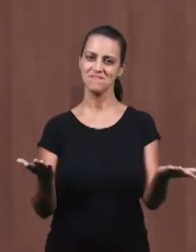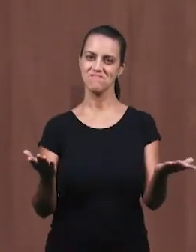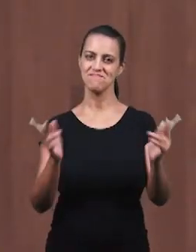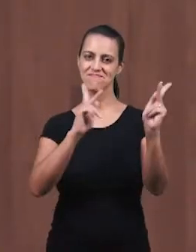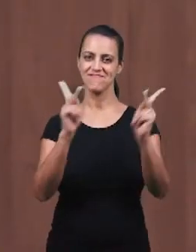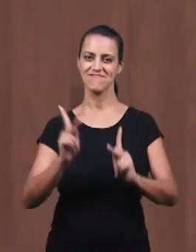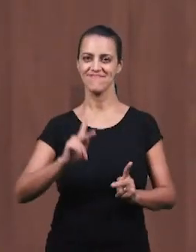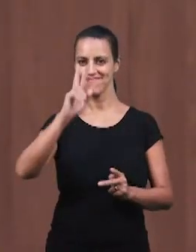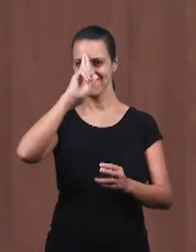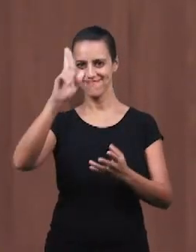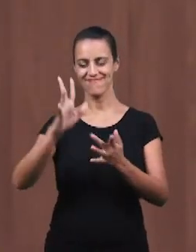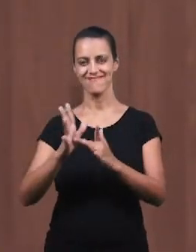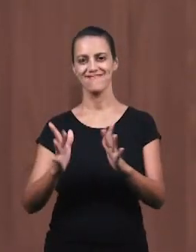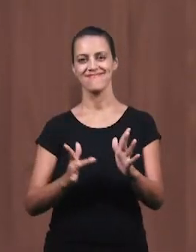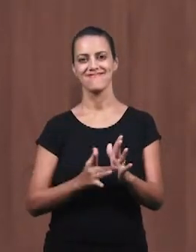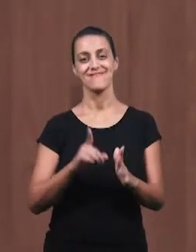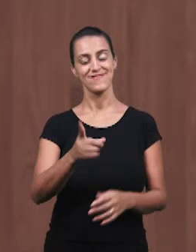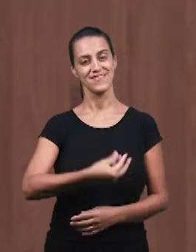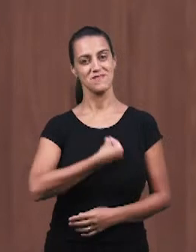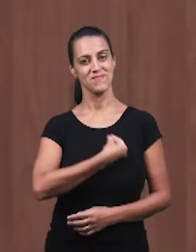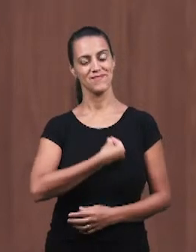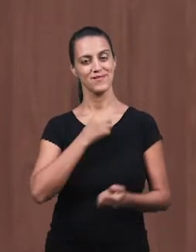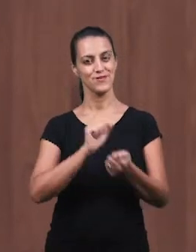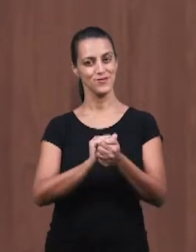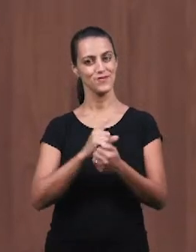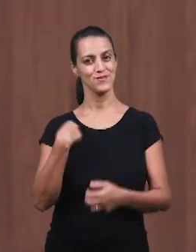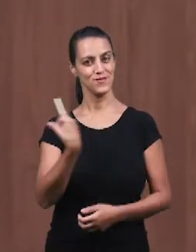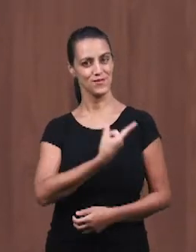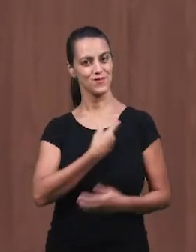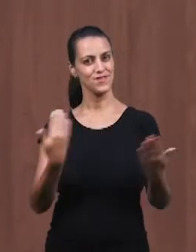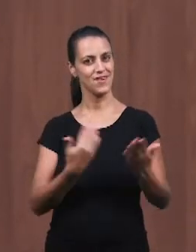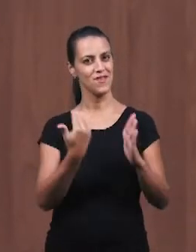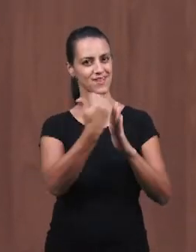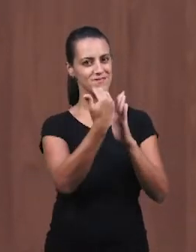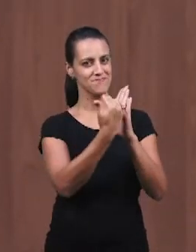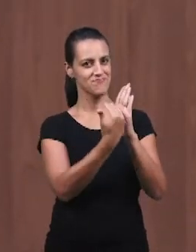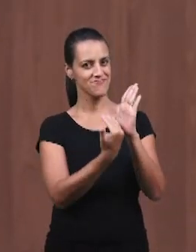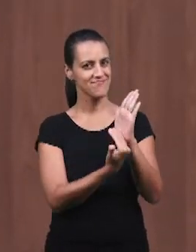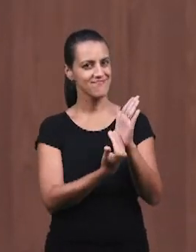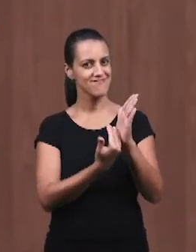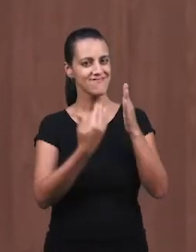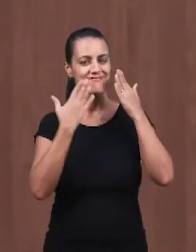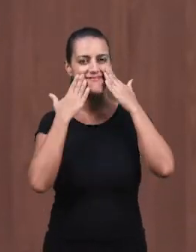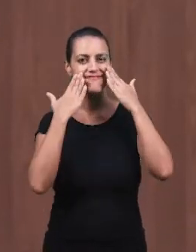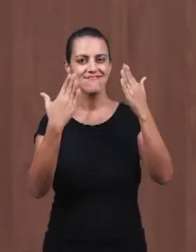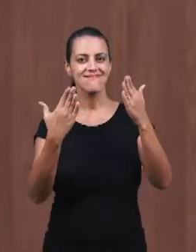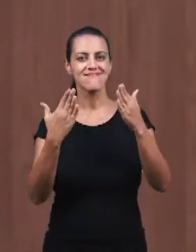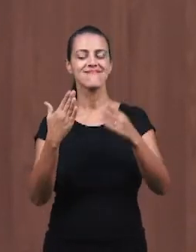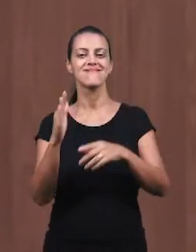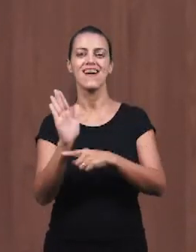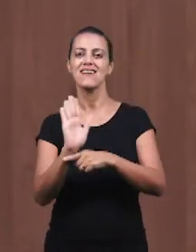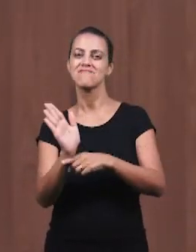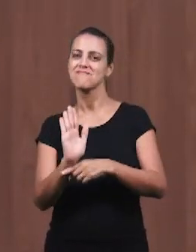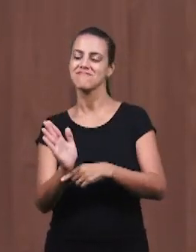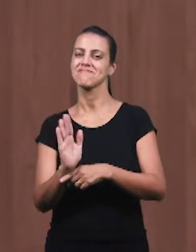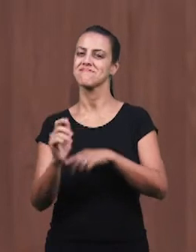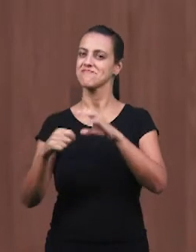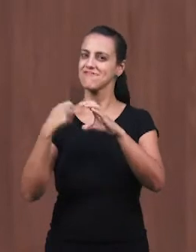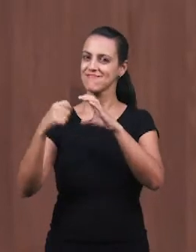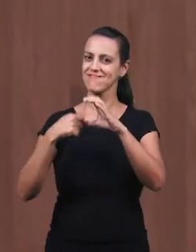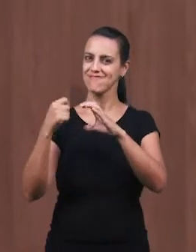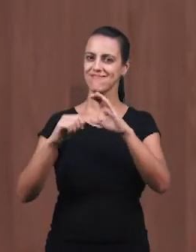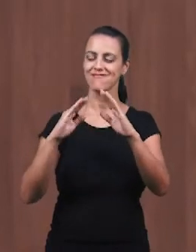Olá, eu quero te cumprimentar com a paz do Senhor Jesus, você que está participando conosco dessa programação, da apresentação dos vídeos da Escola